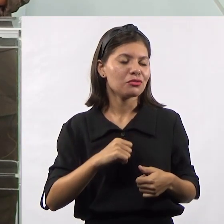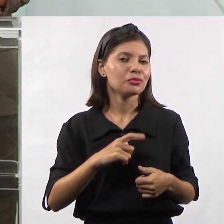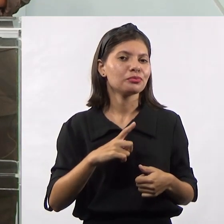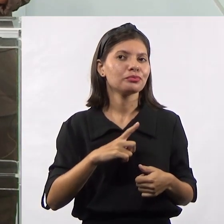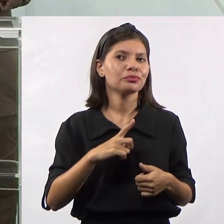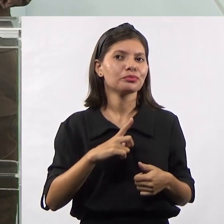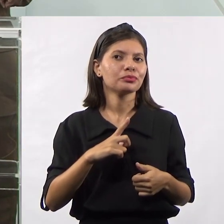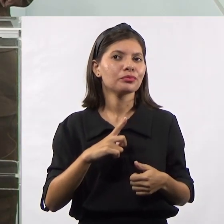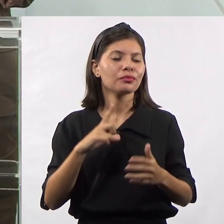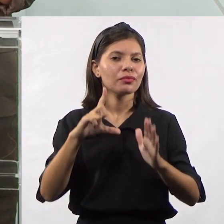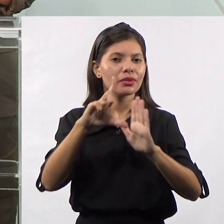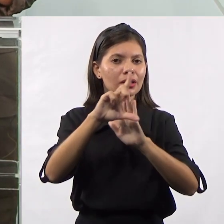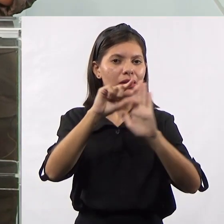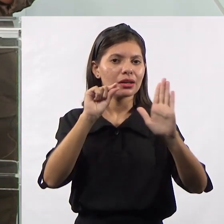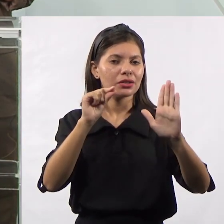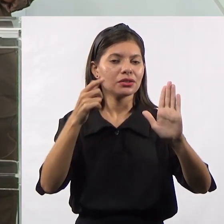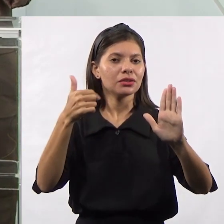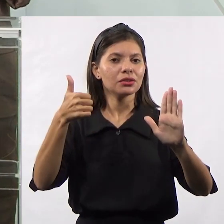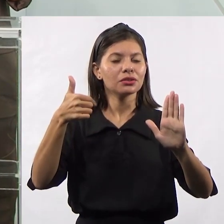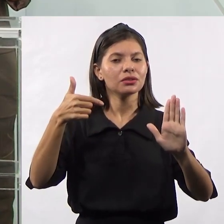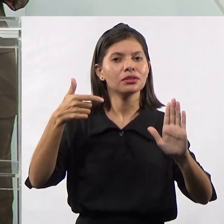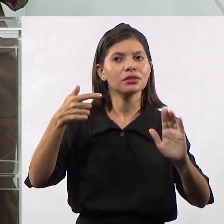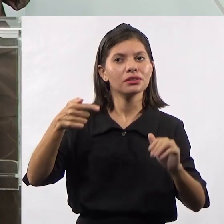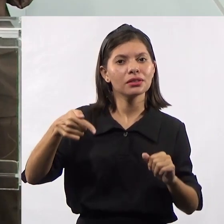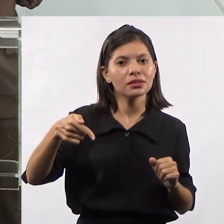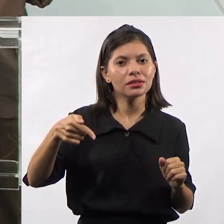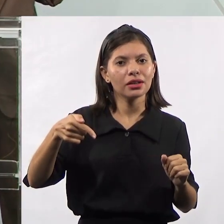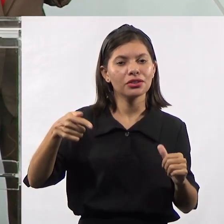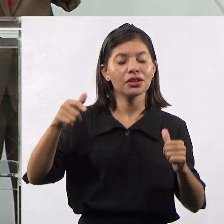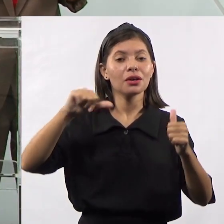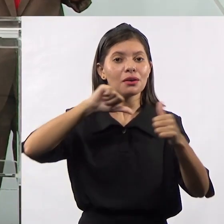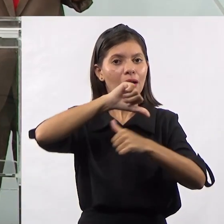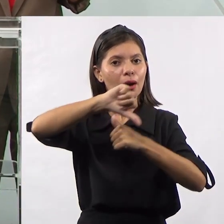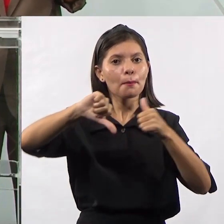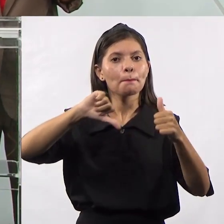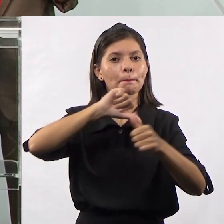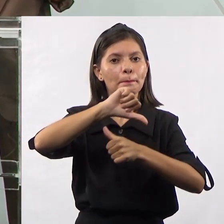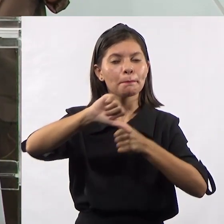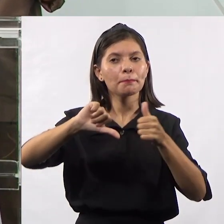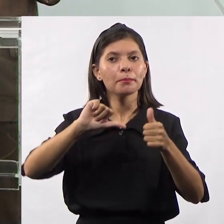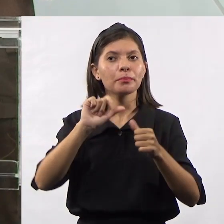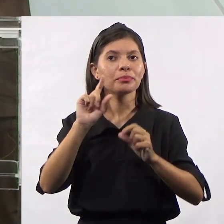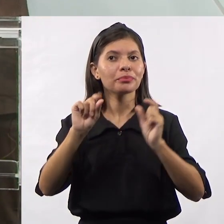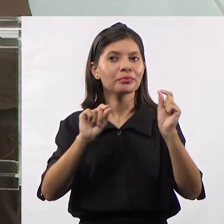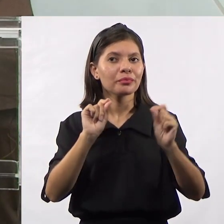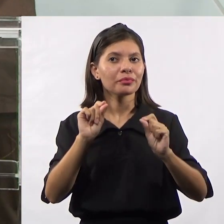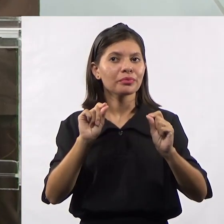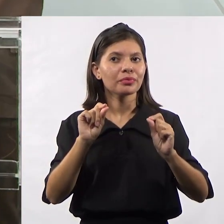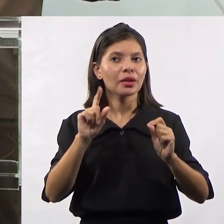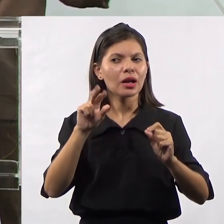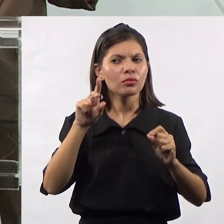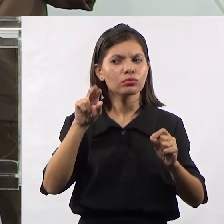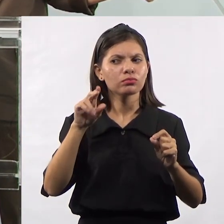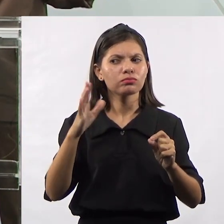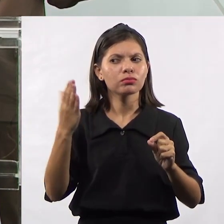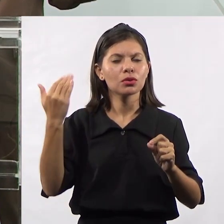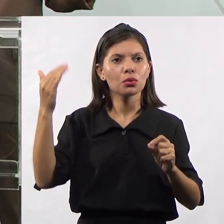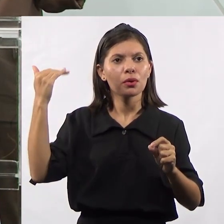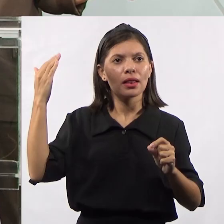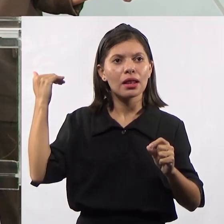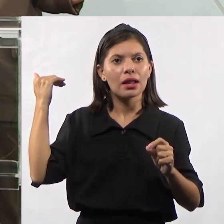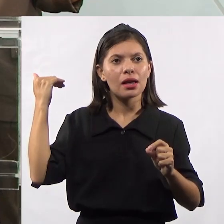substancial, tá? O artigo 17 da nova lei de licitações trouxe uma alteração substancial se comparado com a